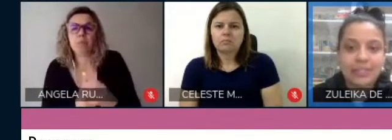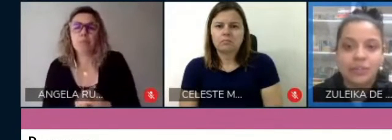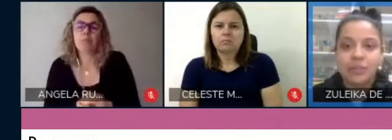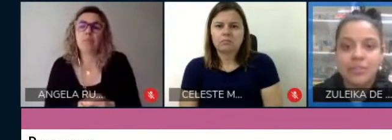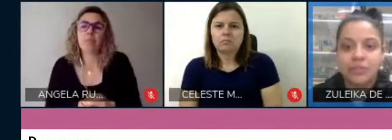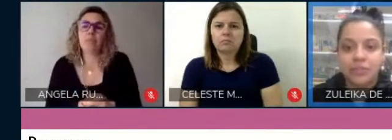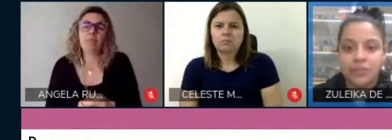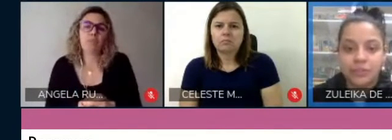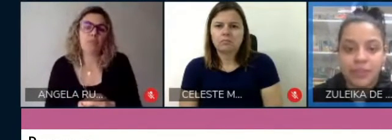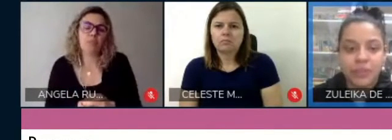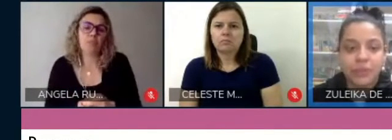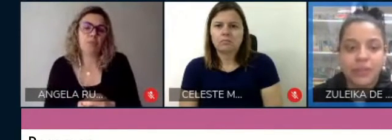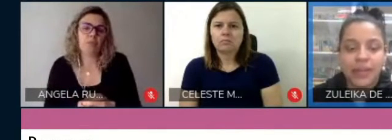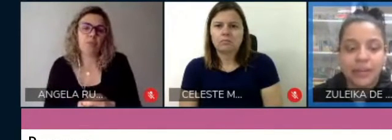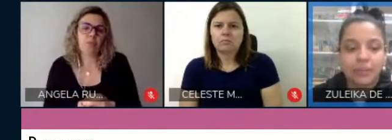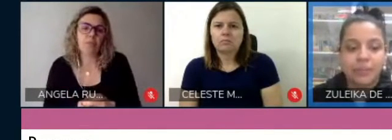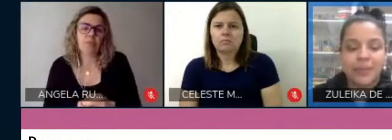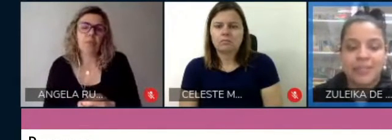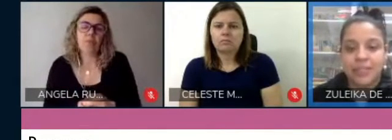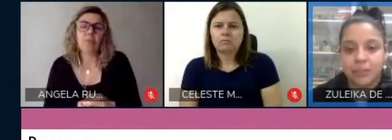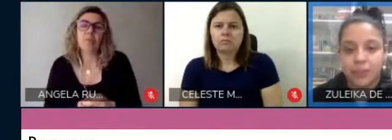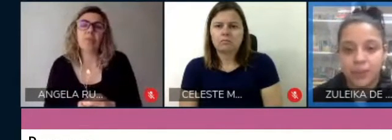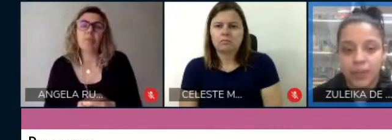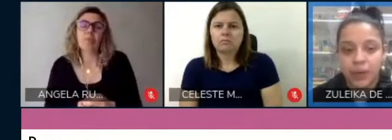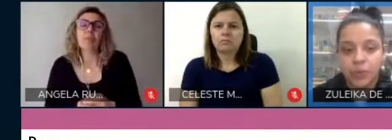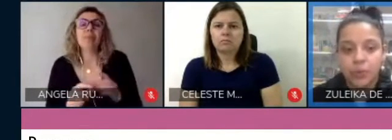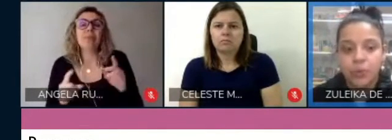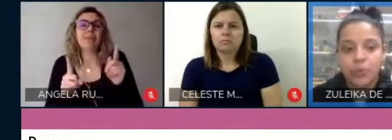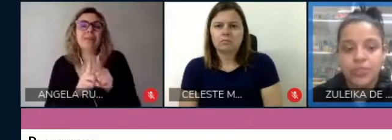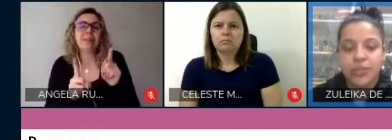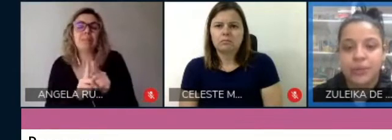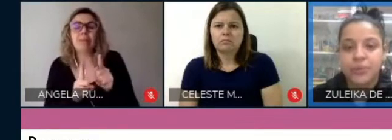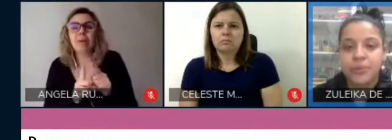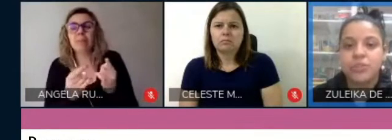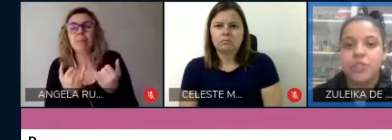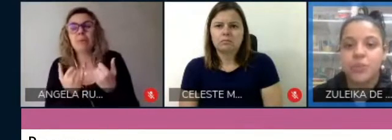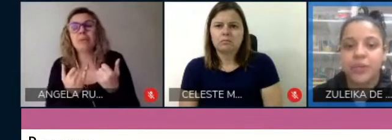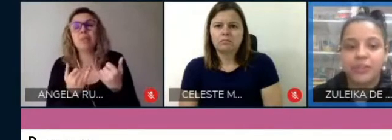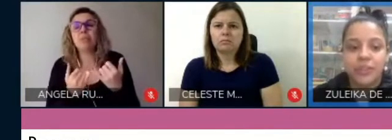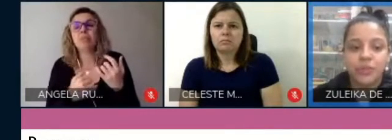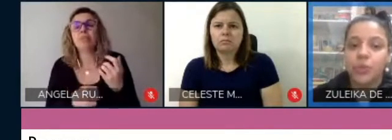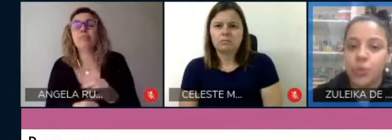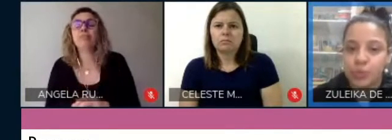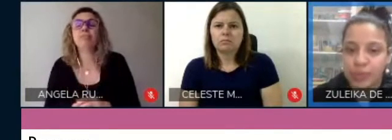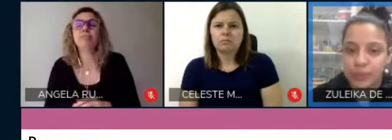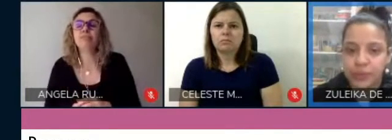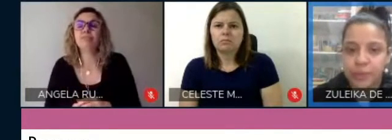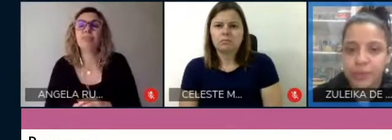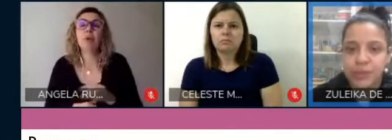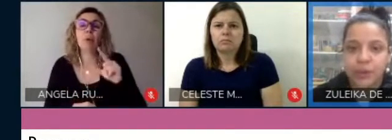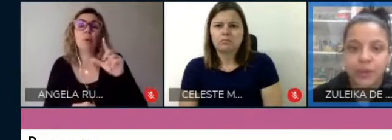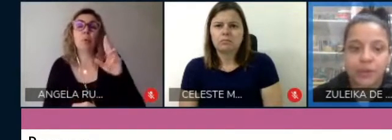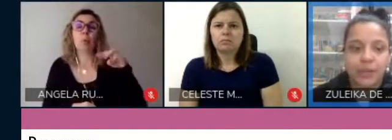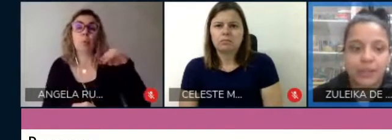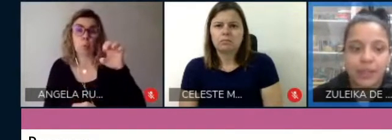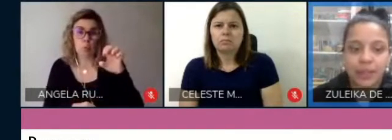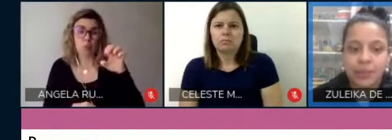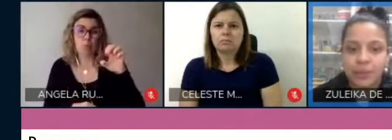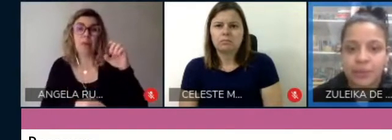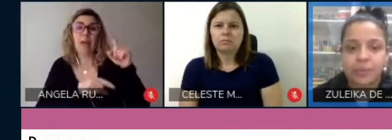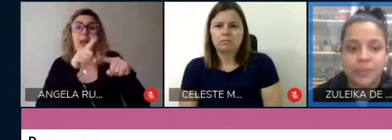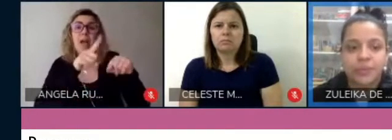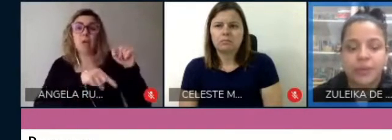Não é a tua questão, mas eu vou mencionar, por exemplo, os recursos disponíveis no Lume, no